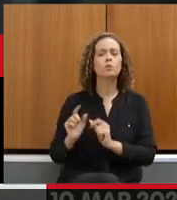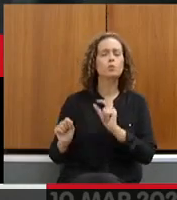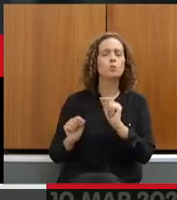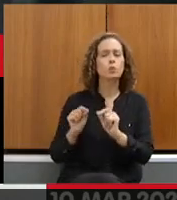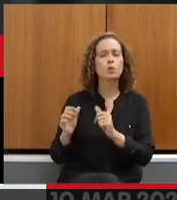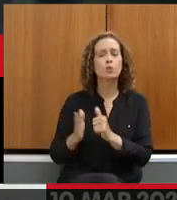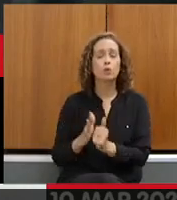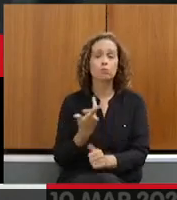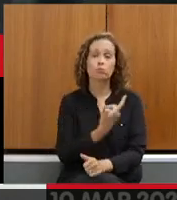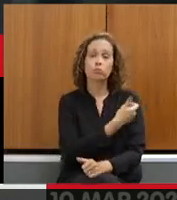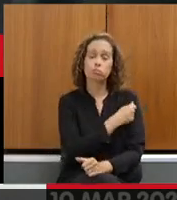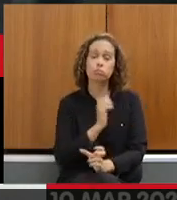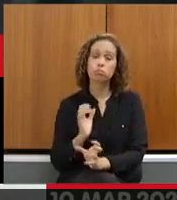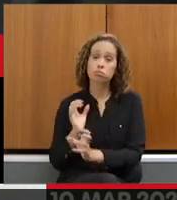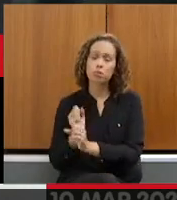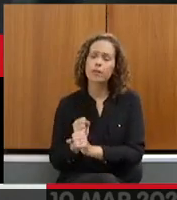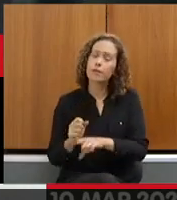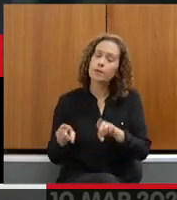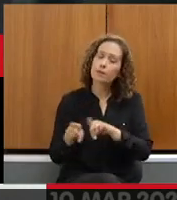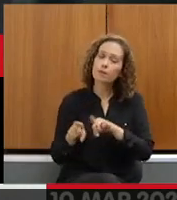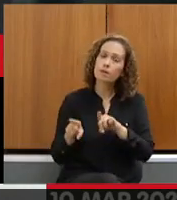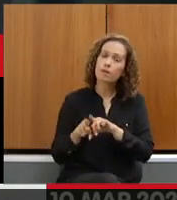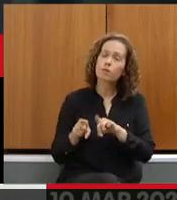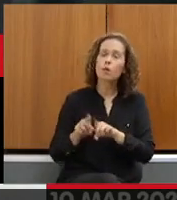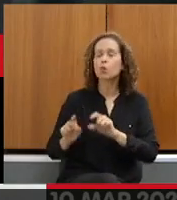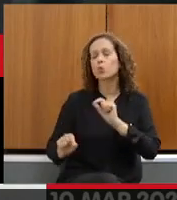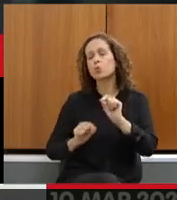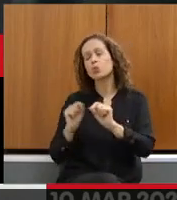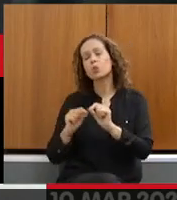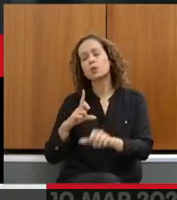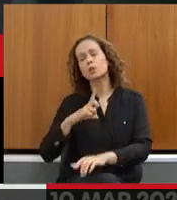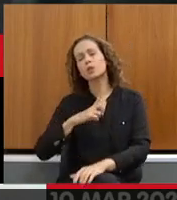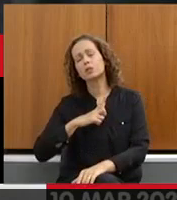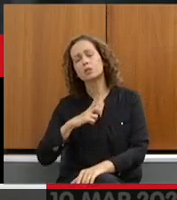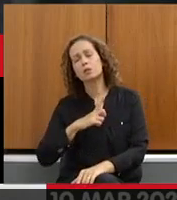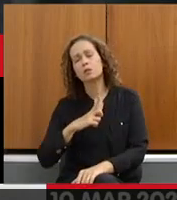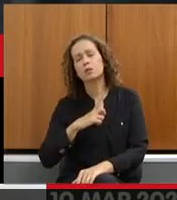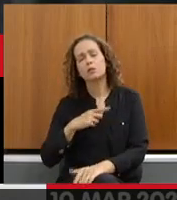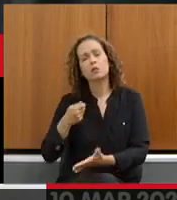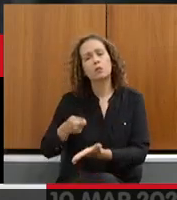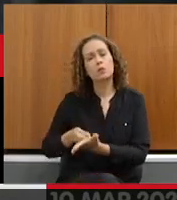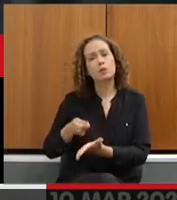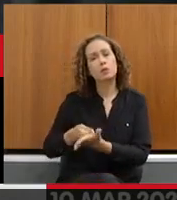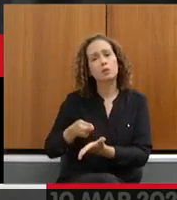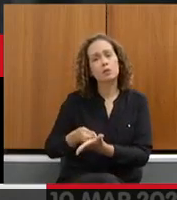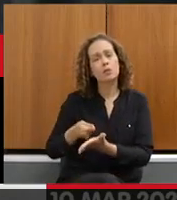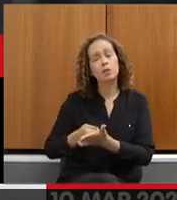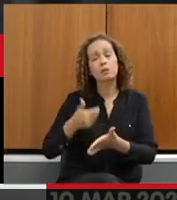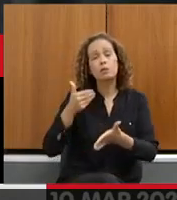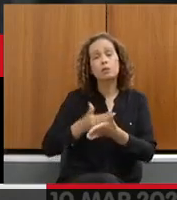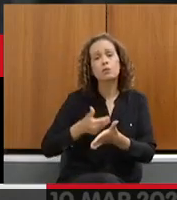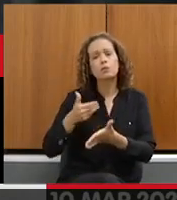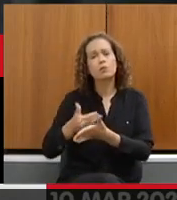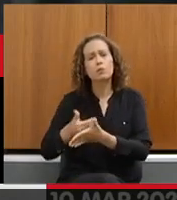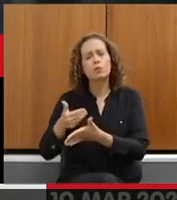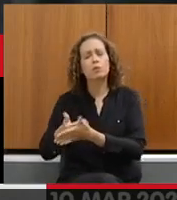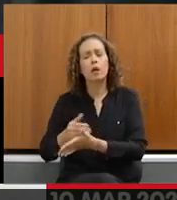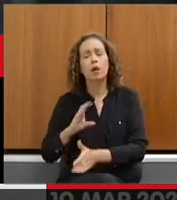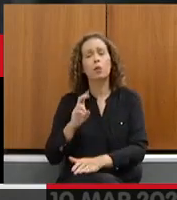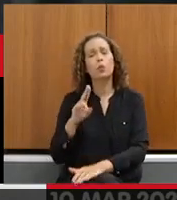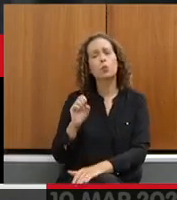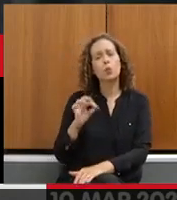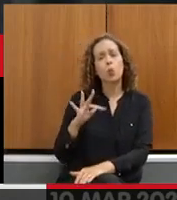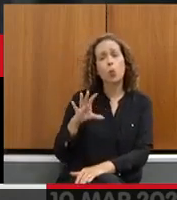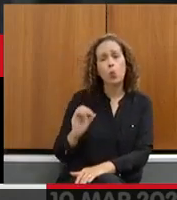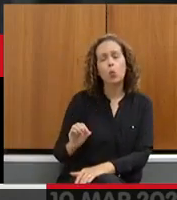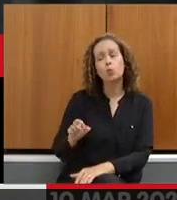substrato das vacinas e também o que nós temos é que tem Obrigatoriamente que descontar todo o custo da